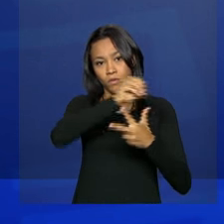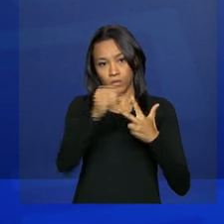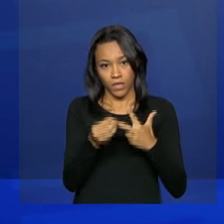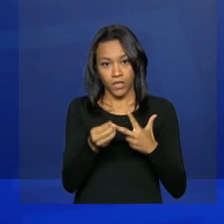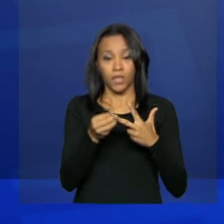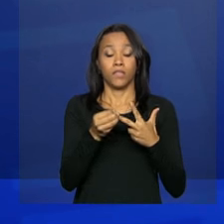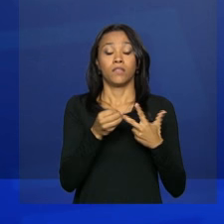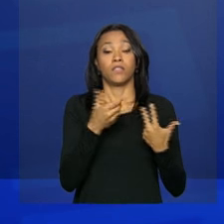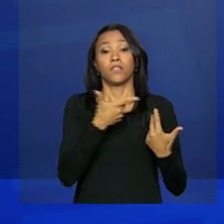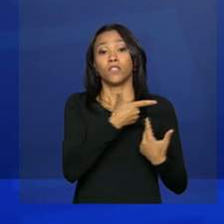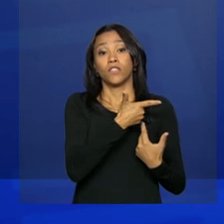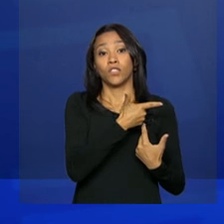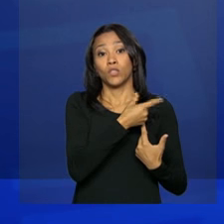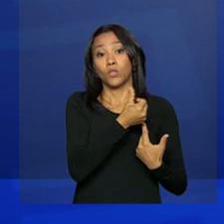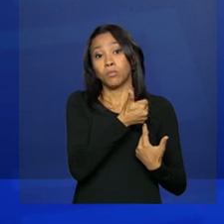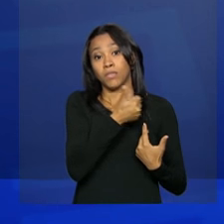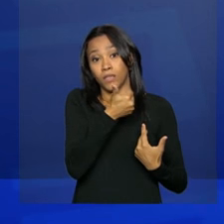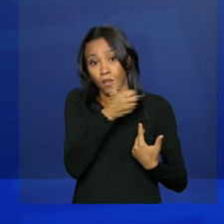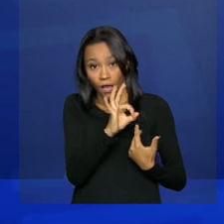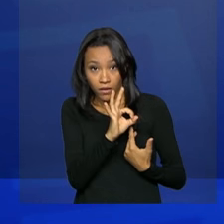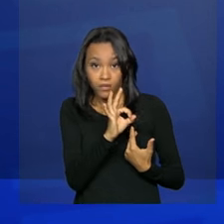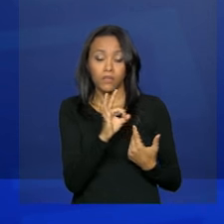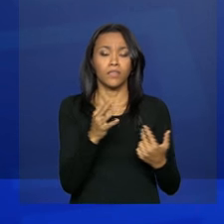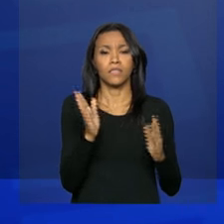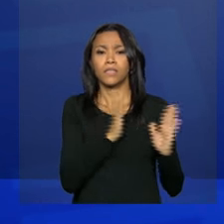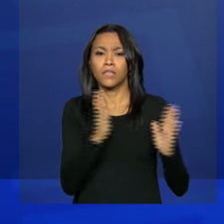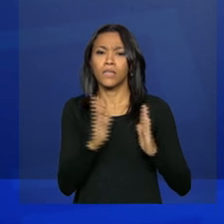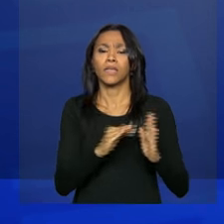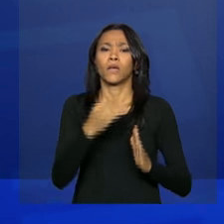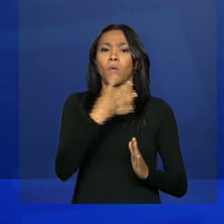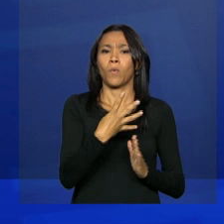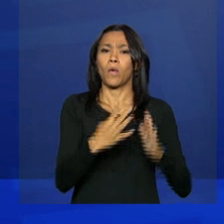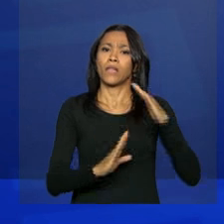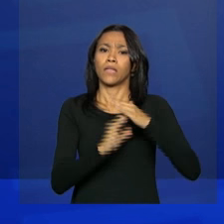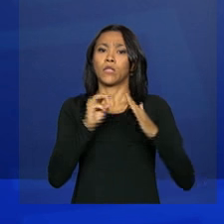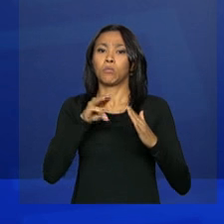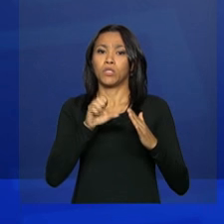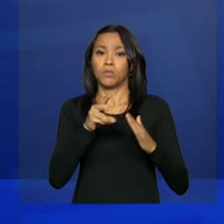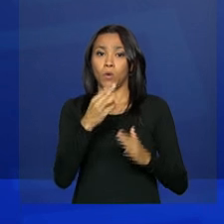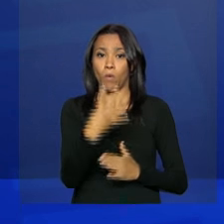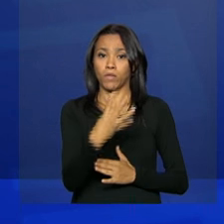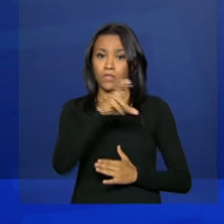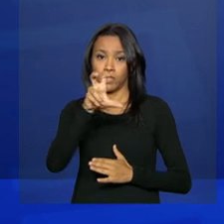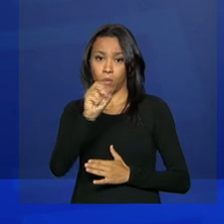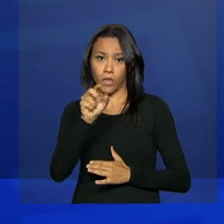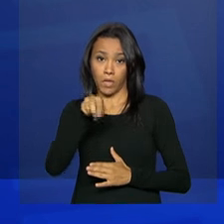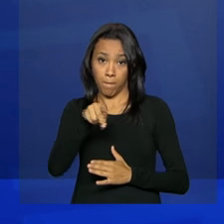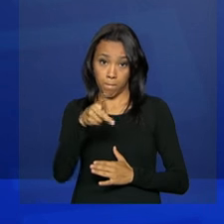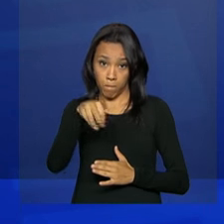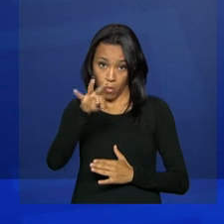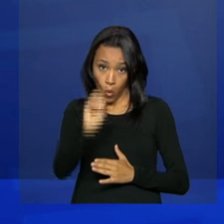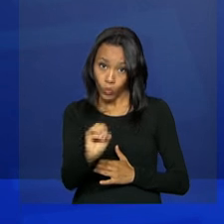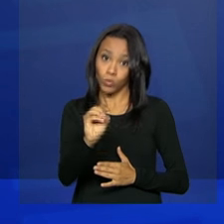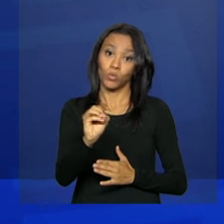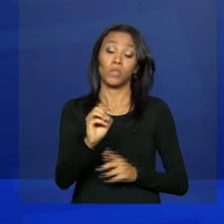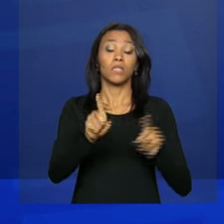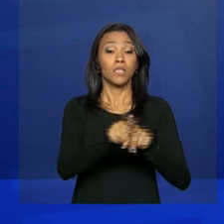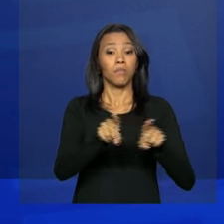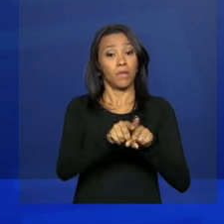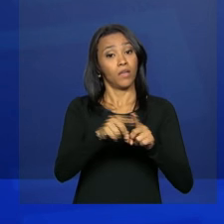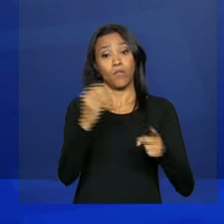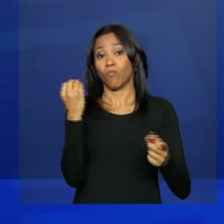Enem a partir de 2010 e obtido pelo menos 450 pontos além de ter tirado mais que zero na